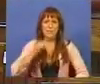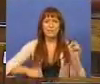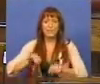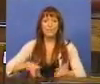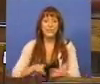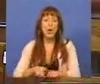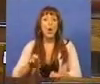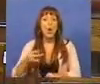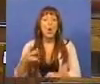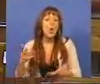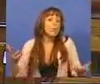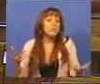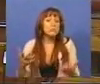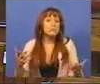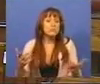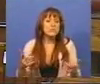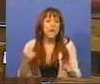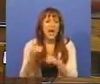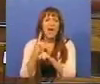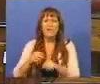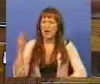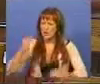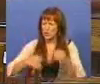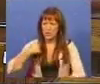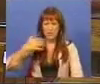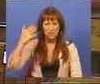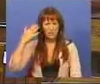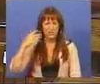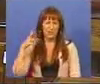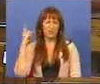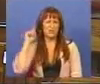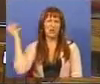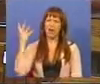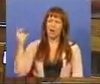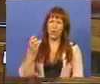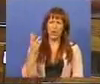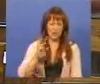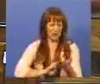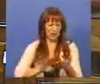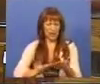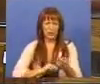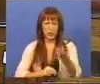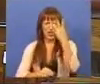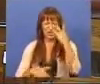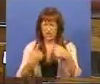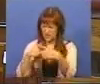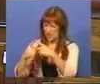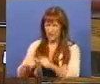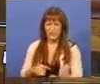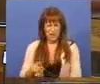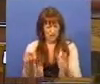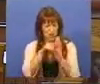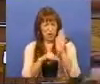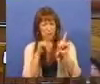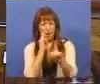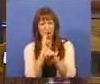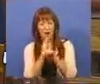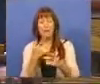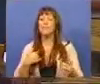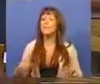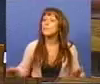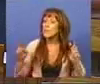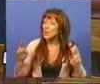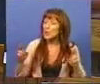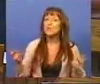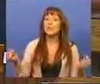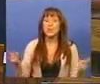locais, onde vários juristas considerados têm três leituras sobre a norma. E, portanto, eu desejaria,